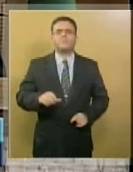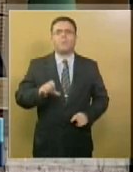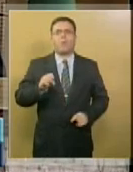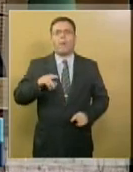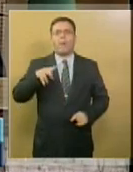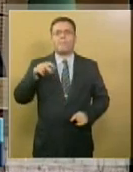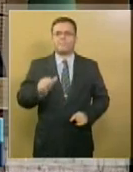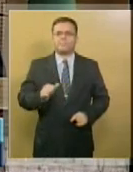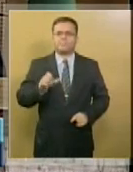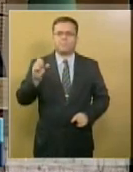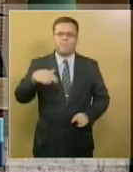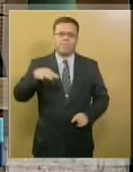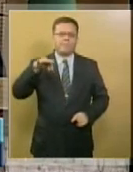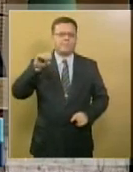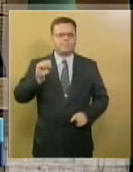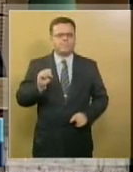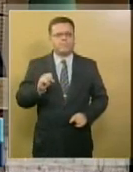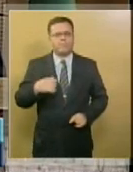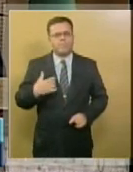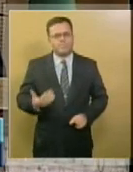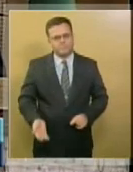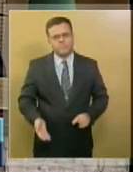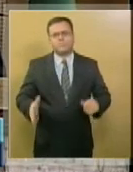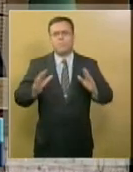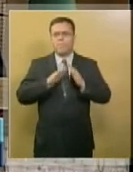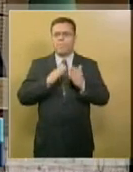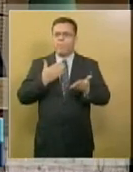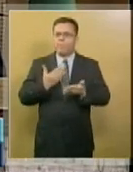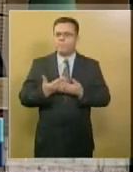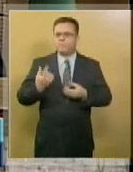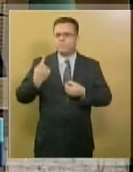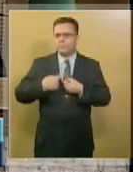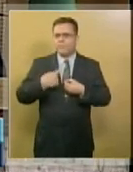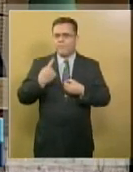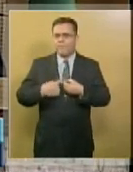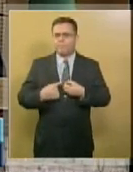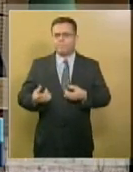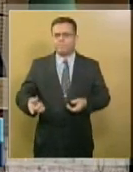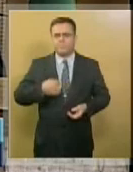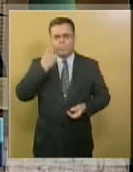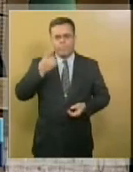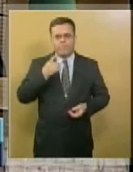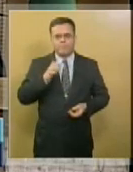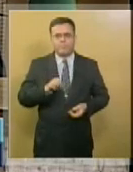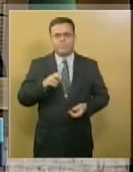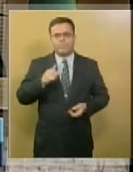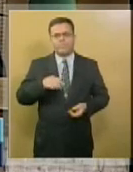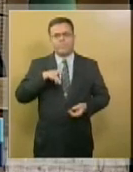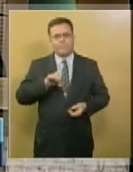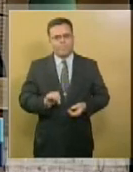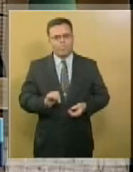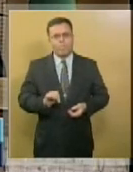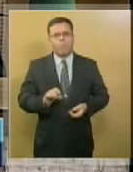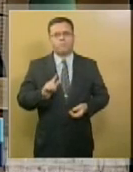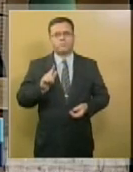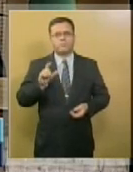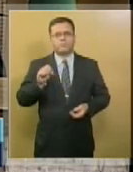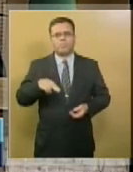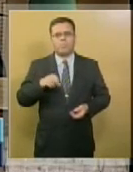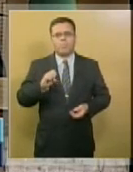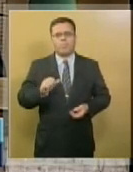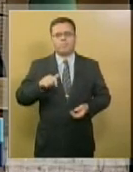professora da Escola Municipal, deputado Euvaldo Diniz Gonçalves,